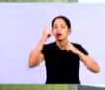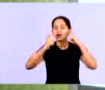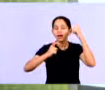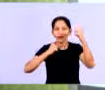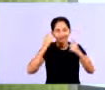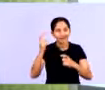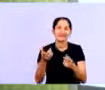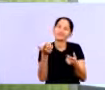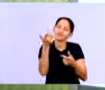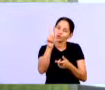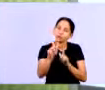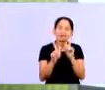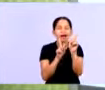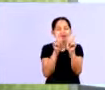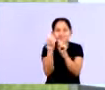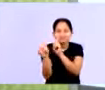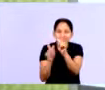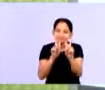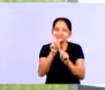mímica.